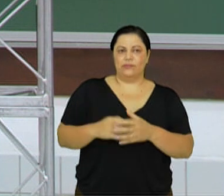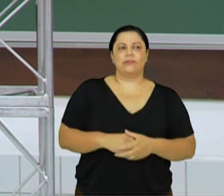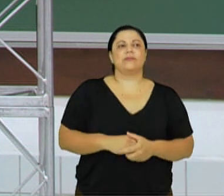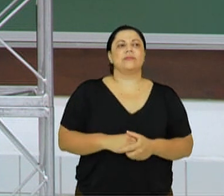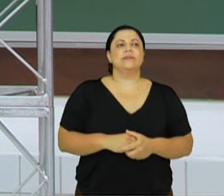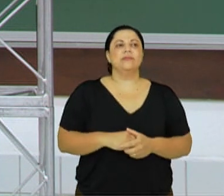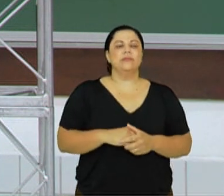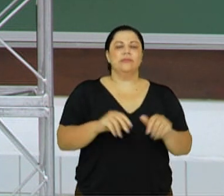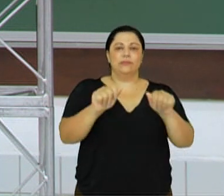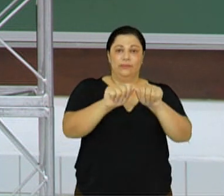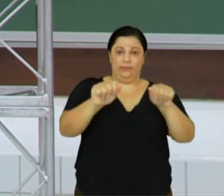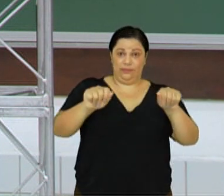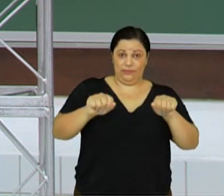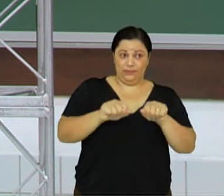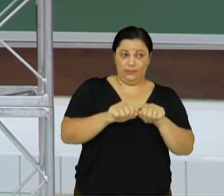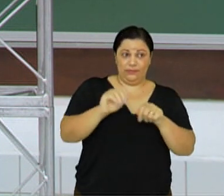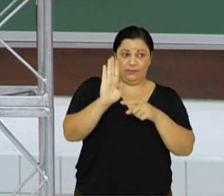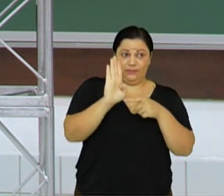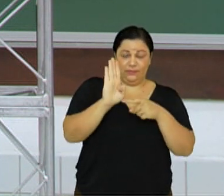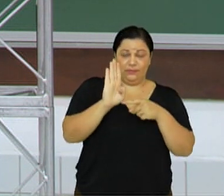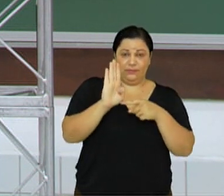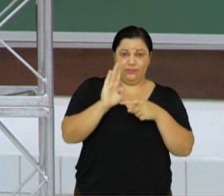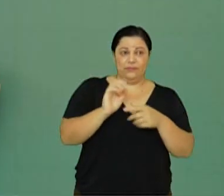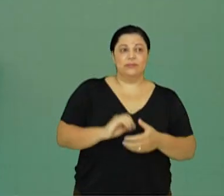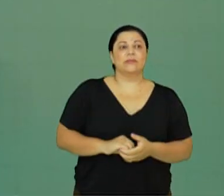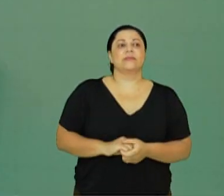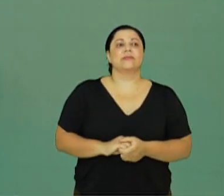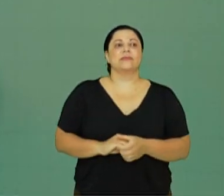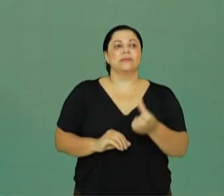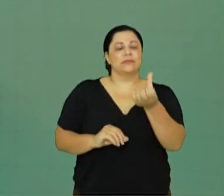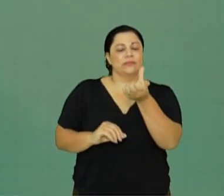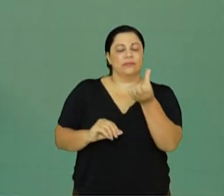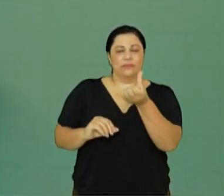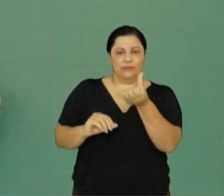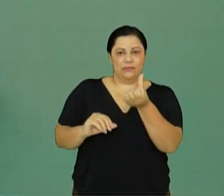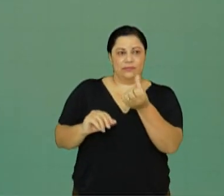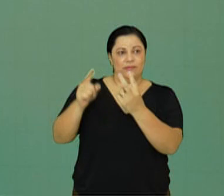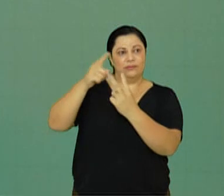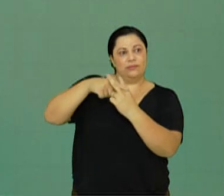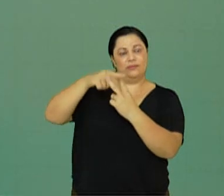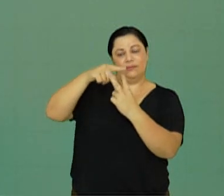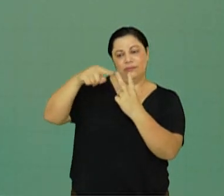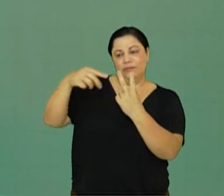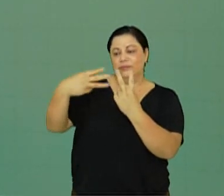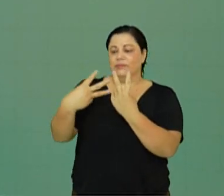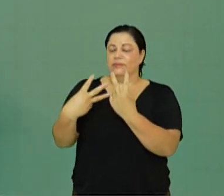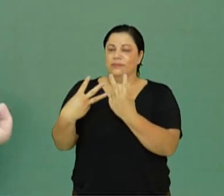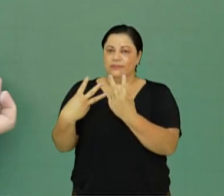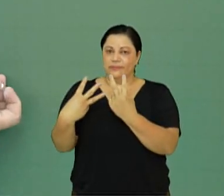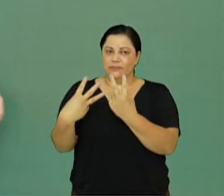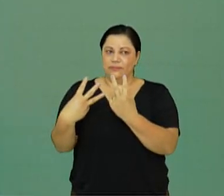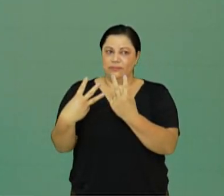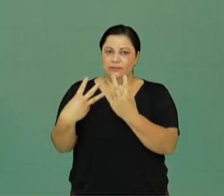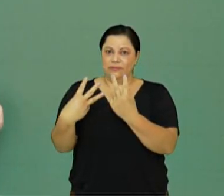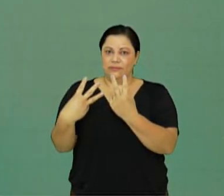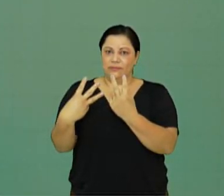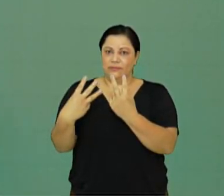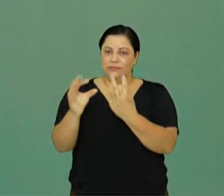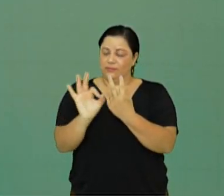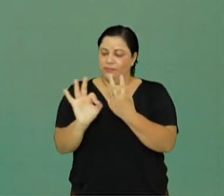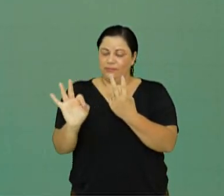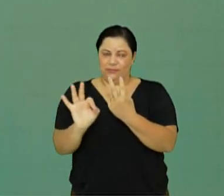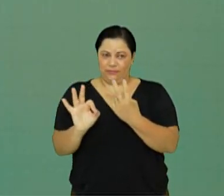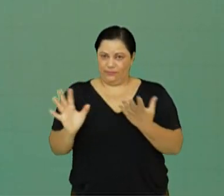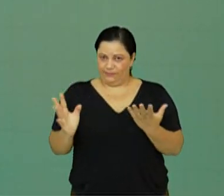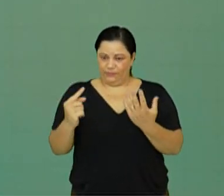da base vai ser 3 vezes 2, 6, raiz de 3 sobre nada, né? Porque sobre 1